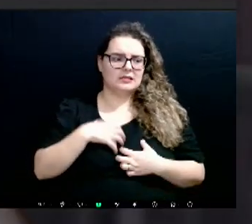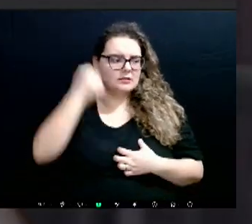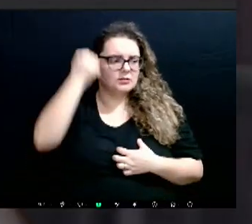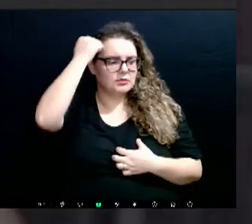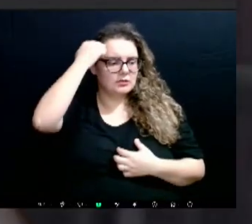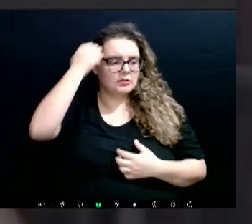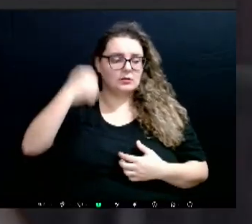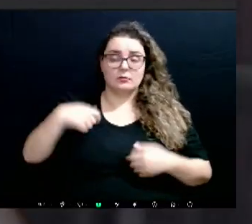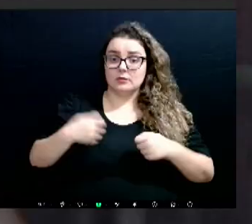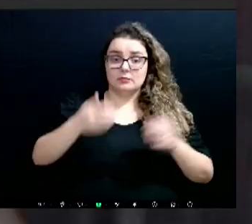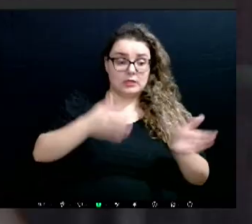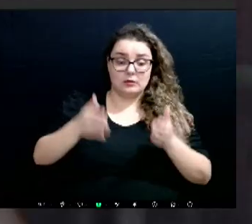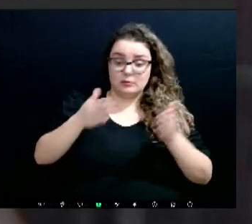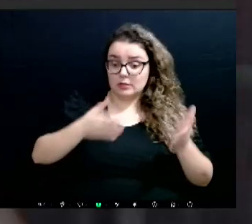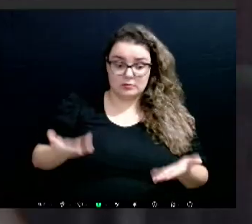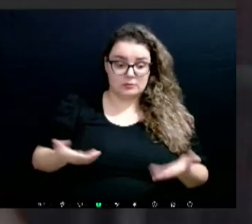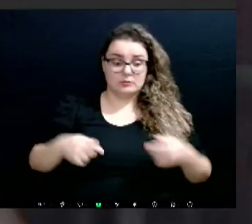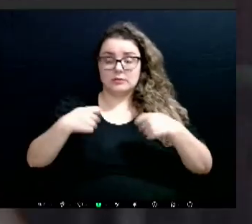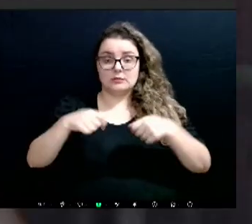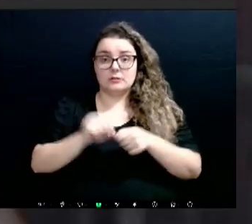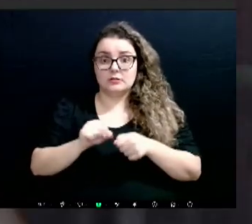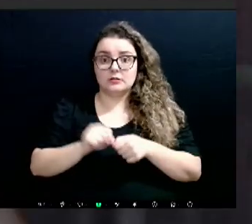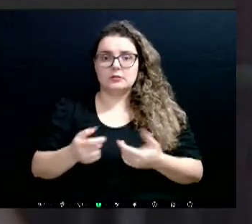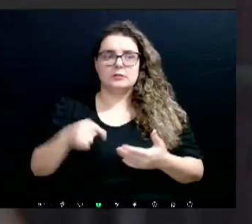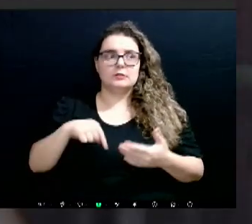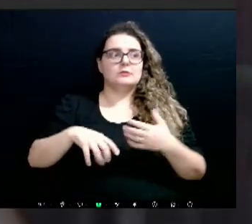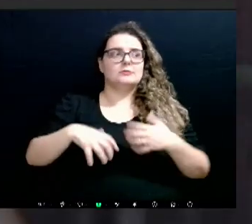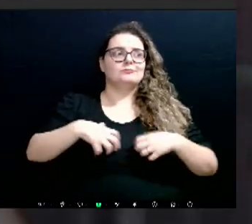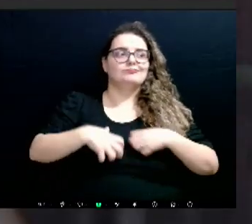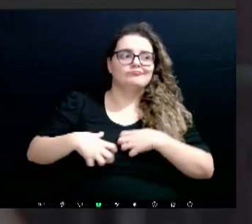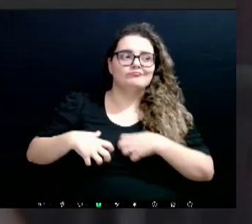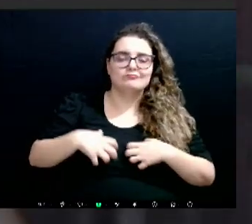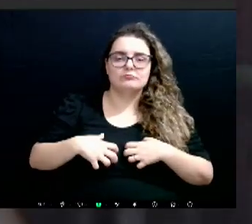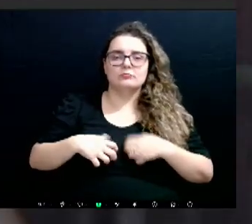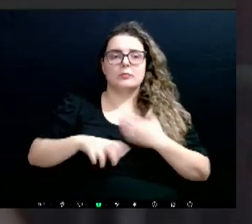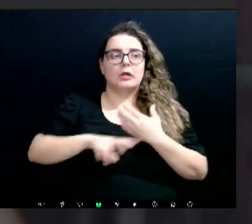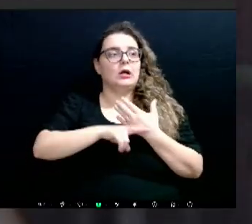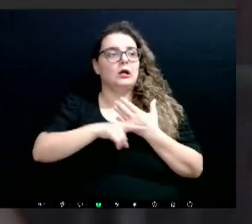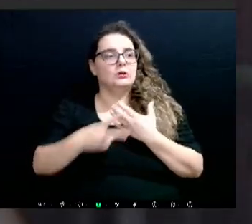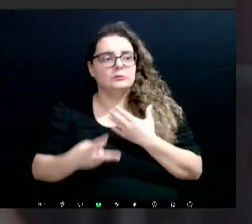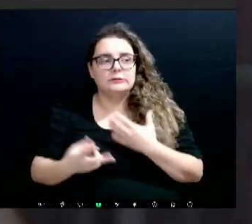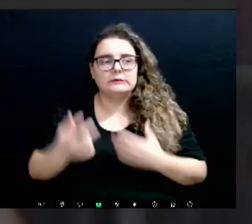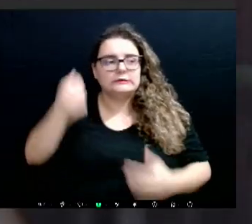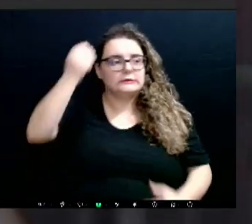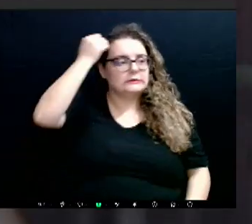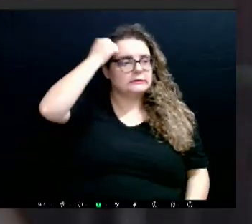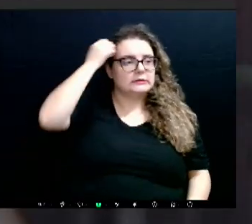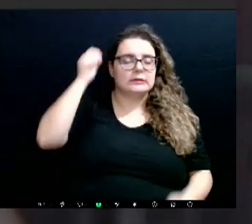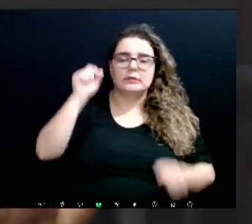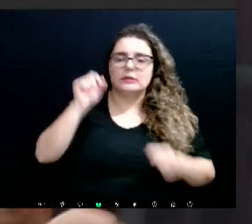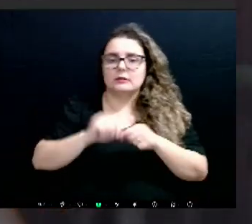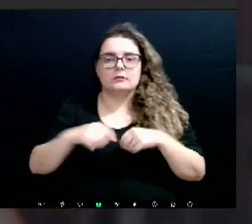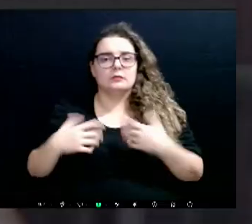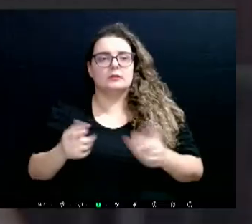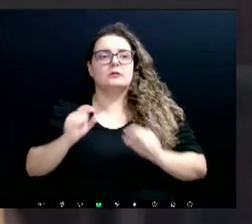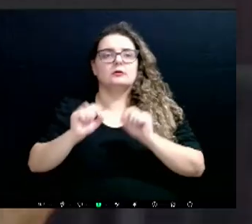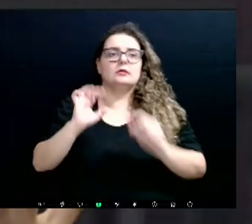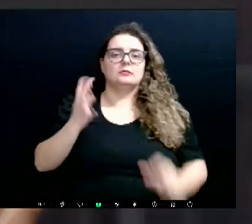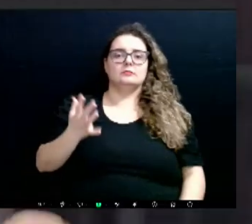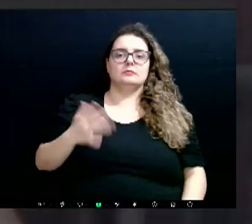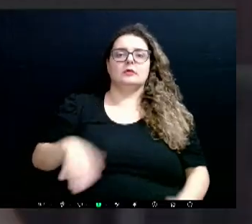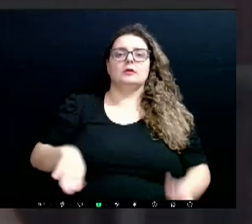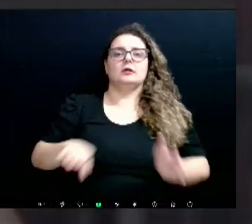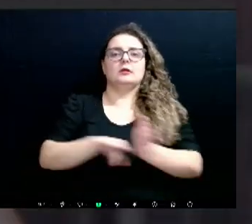tenho que estar... E isso gera um incômodo, geram essa culpa que leva... Não, aí o que acontece? Vem a tela. Deixa lá,